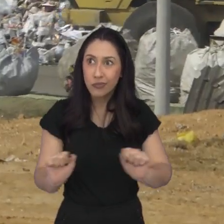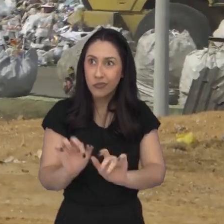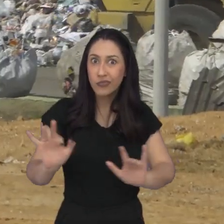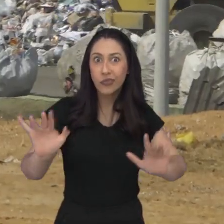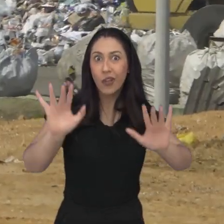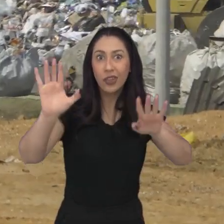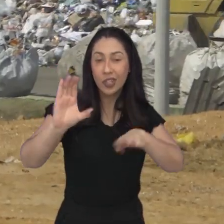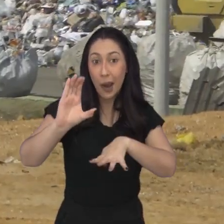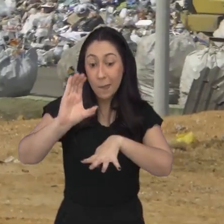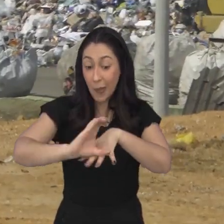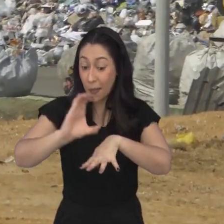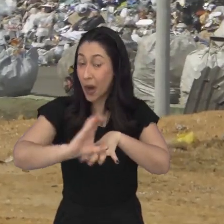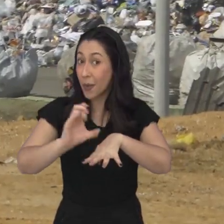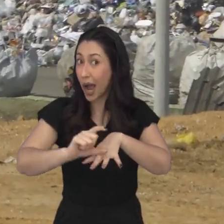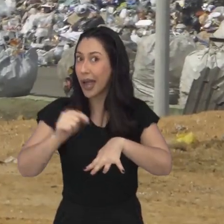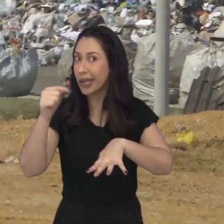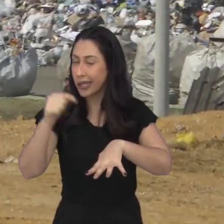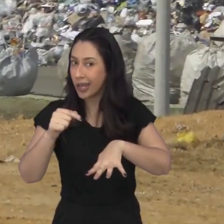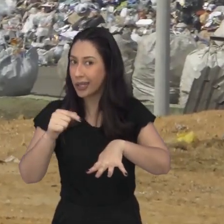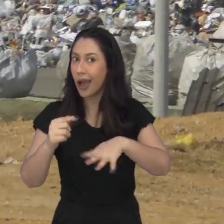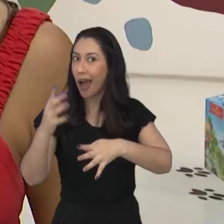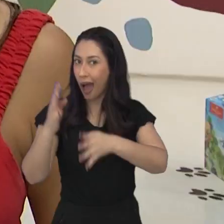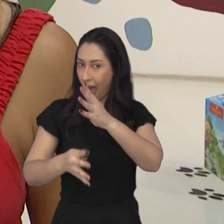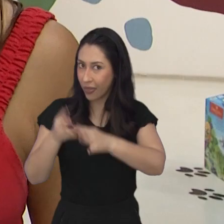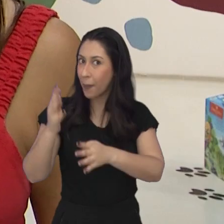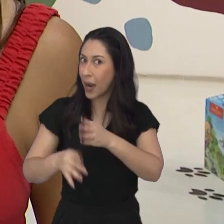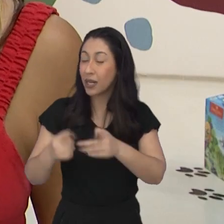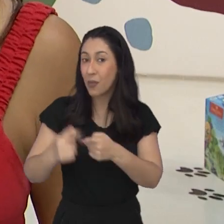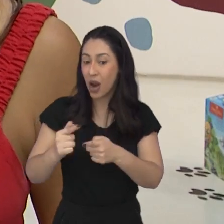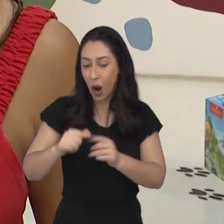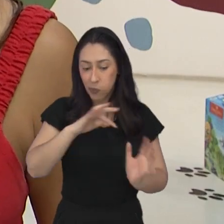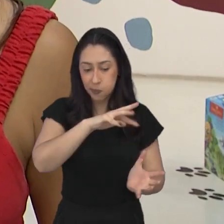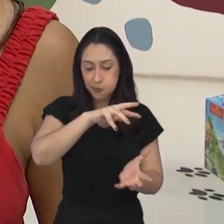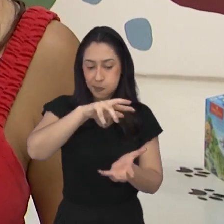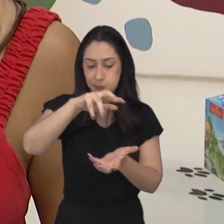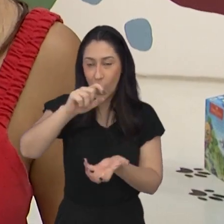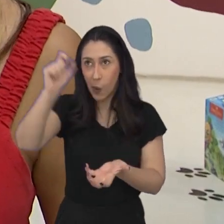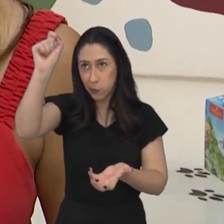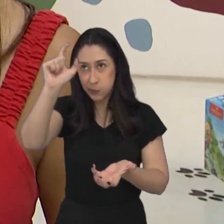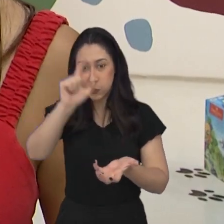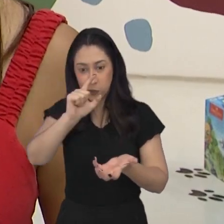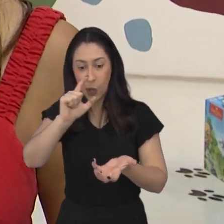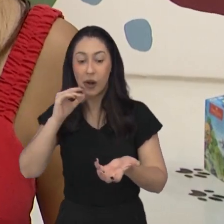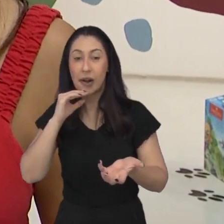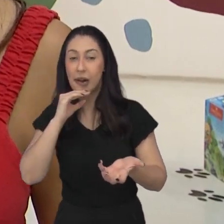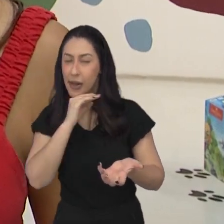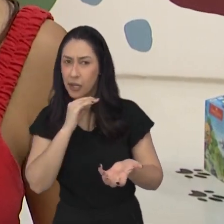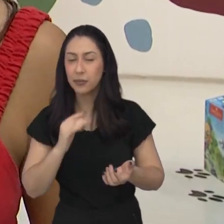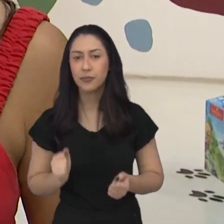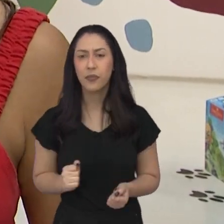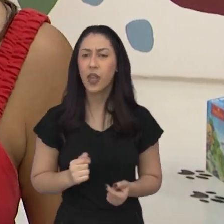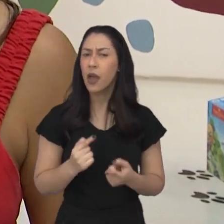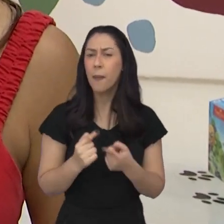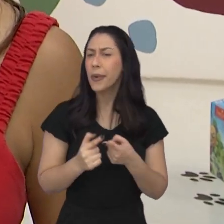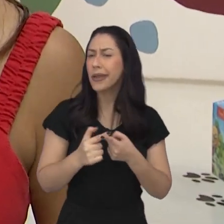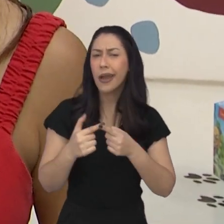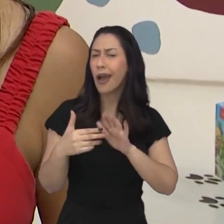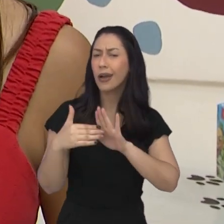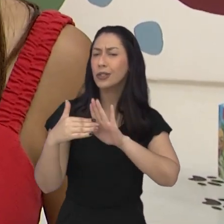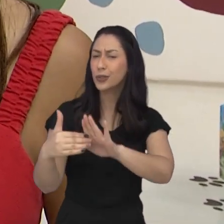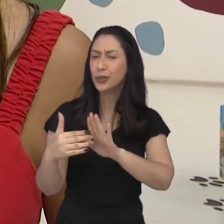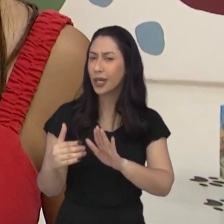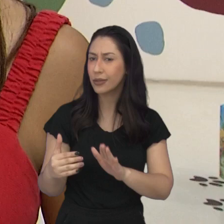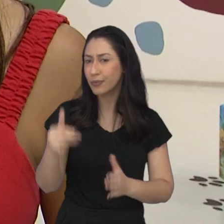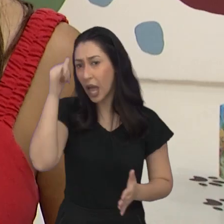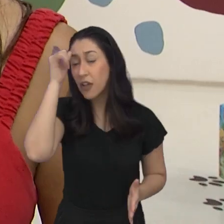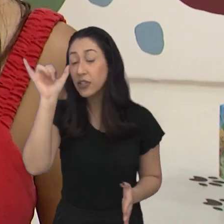metano, um dos causadores do efeito estufa. E por que isso contribui com a minimização de gases de efeito estufa? Ele